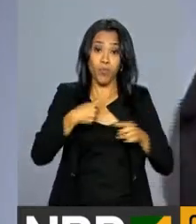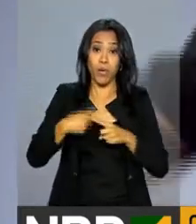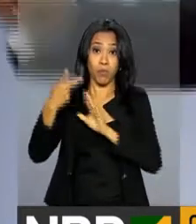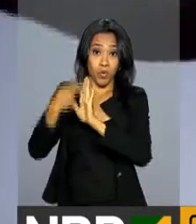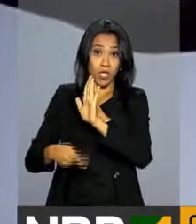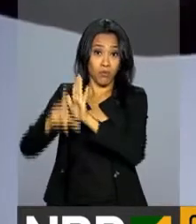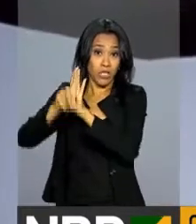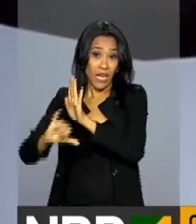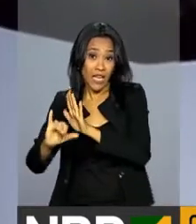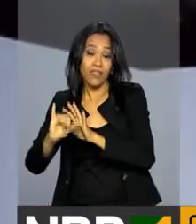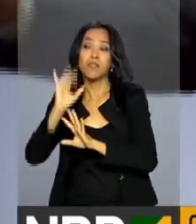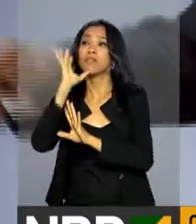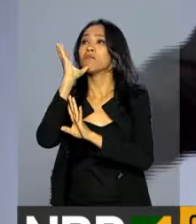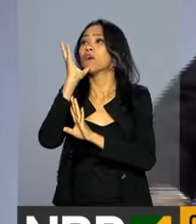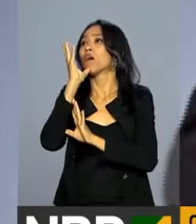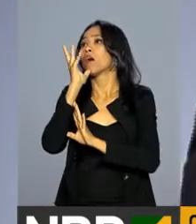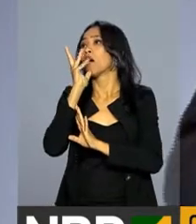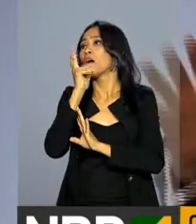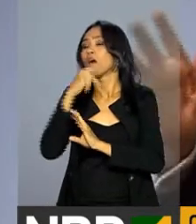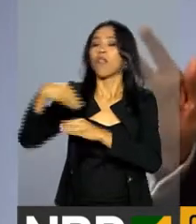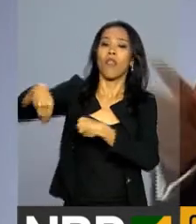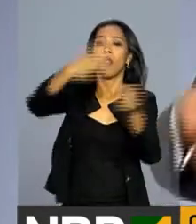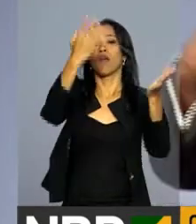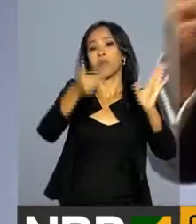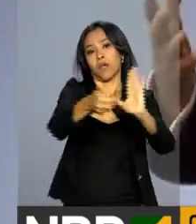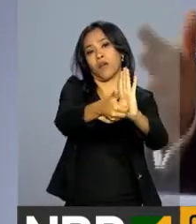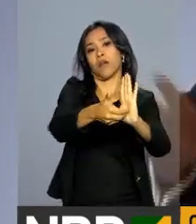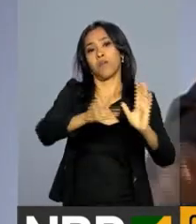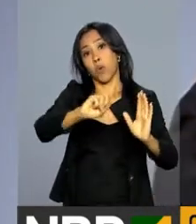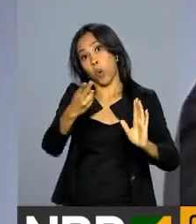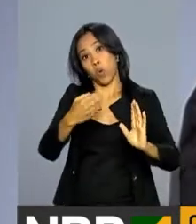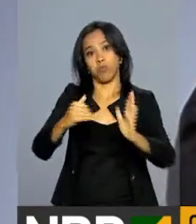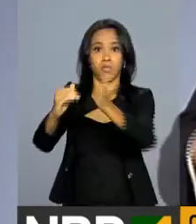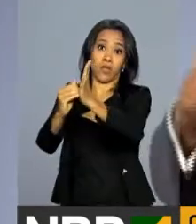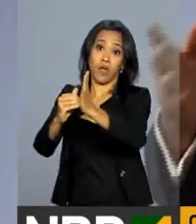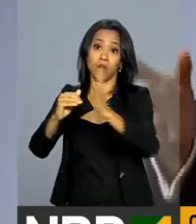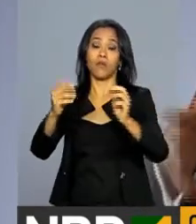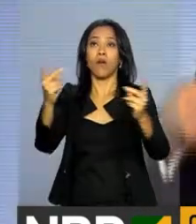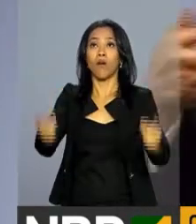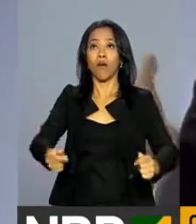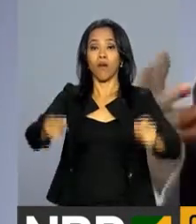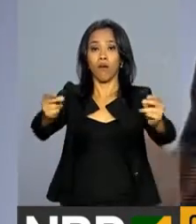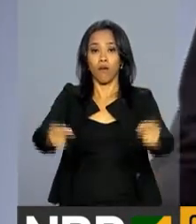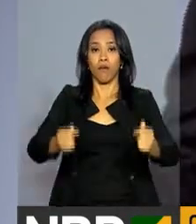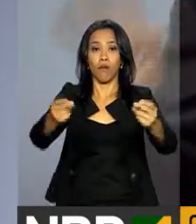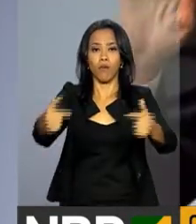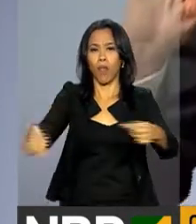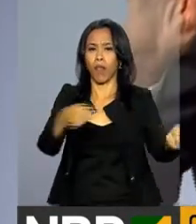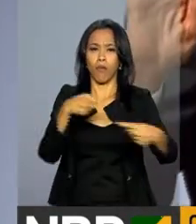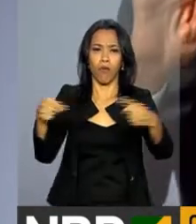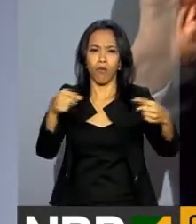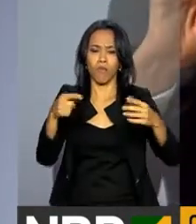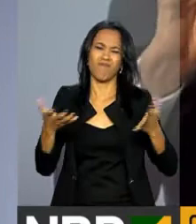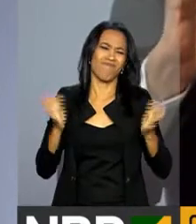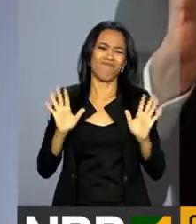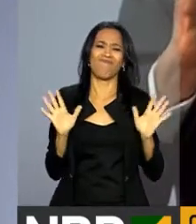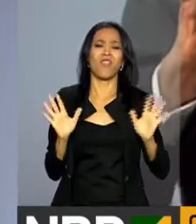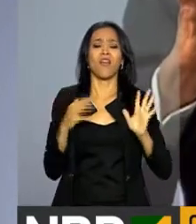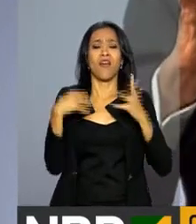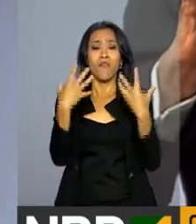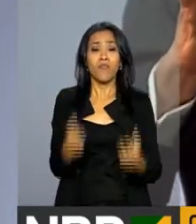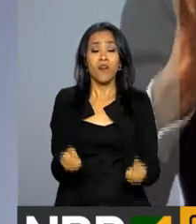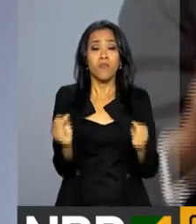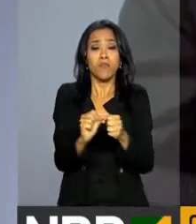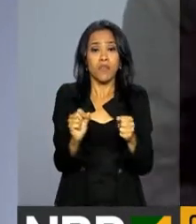de lei mas é mais um projeto que vai lá pra câmera o campeonato e vai ficar um tempo sendo discutindo vamos fazê la de uma vez